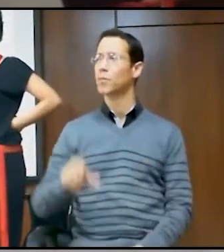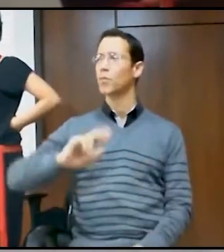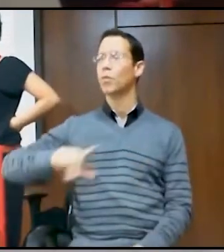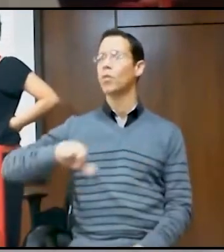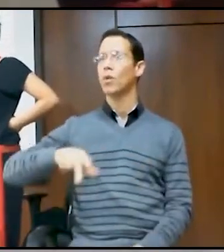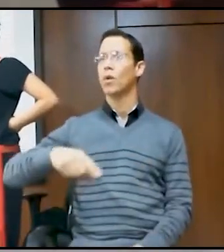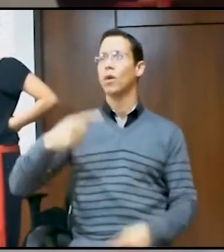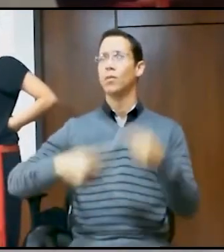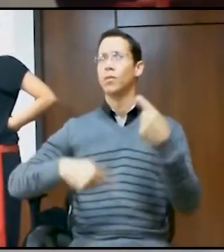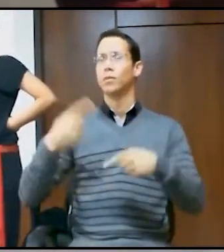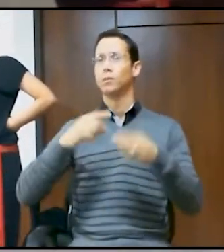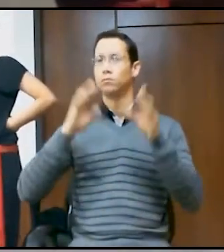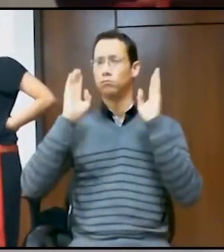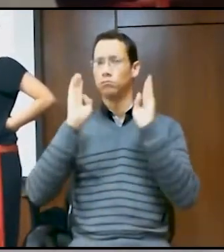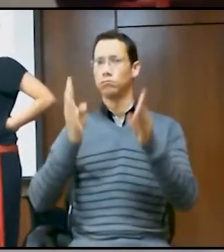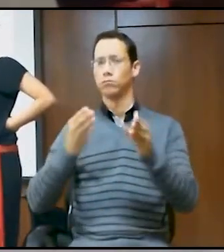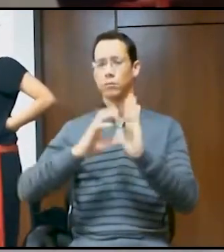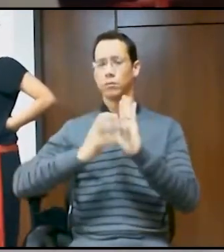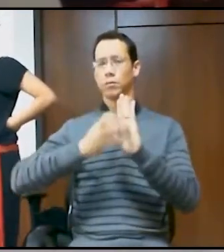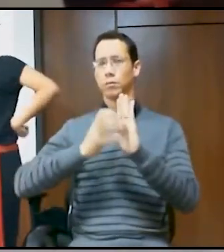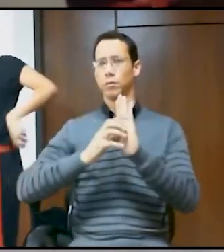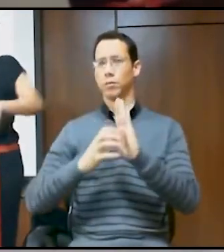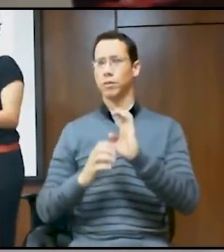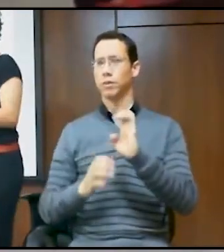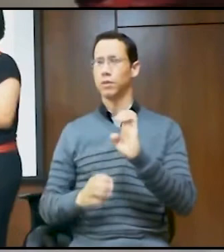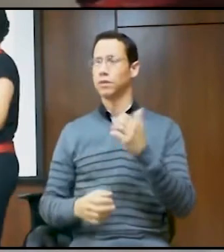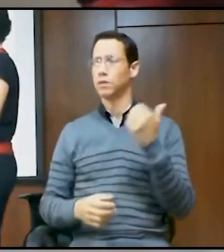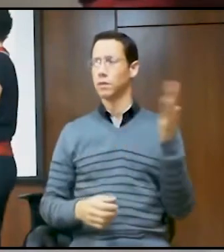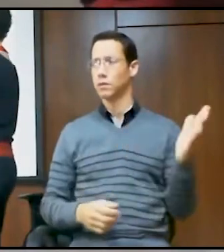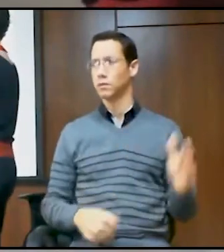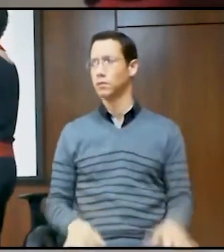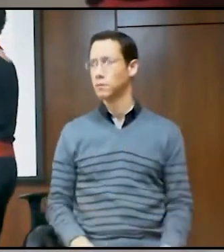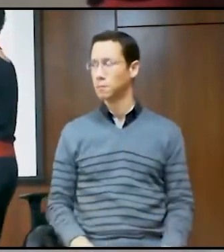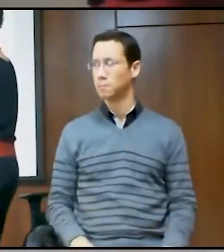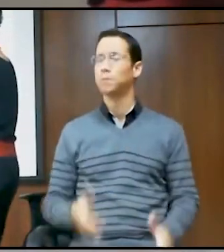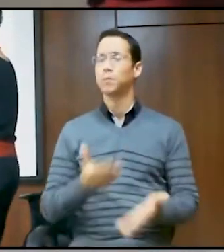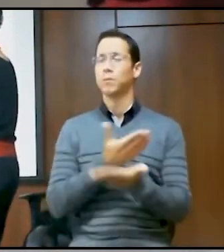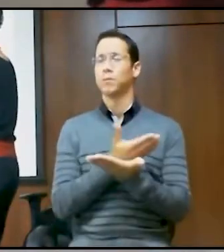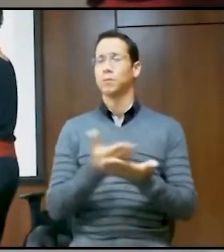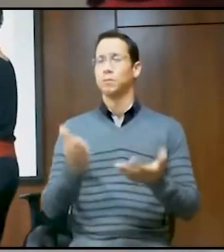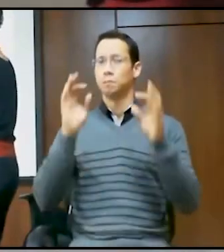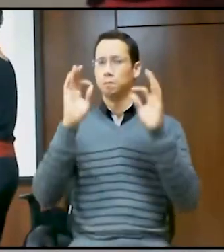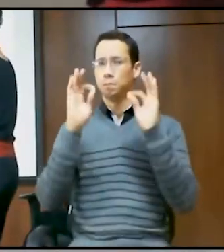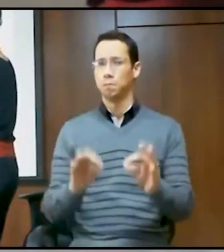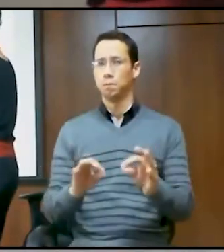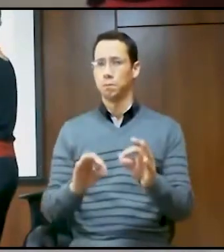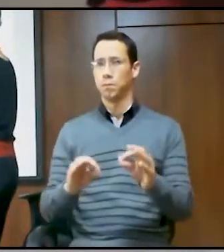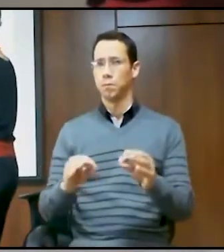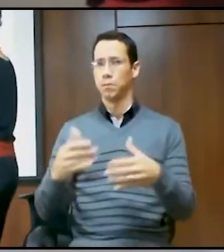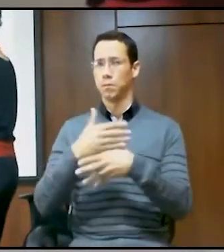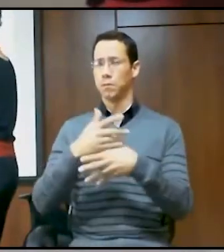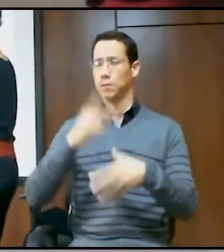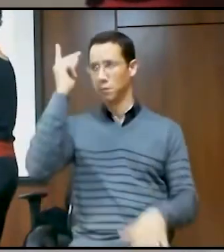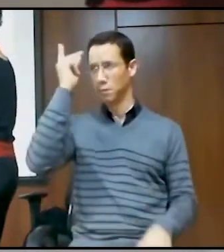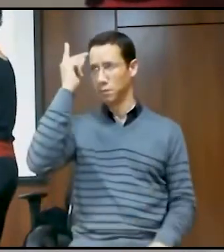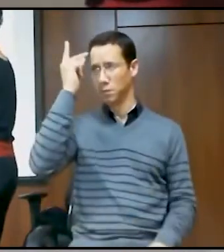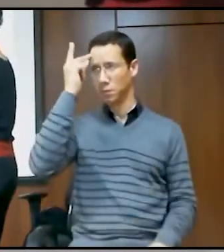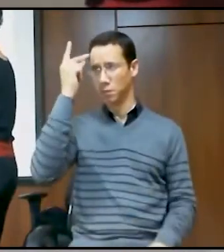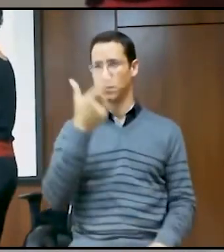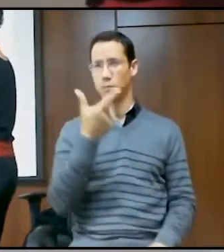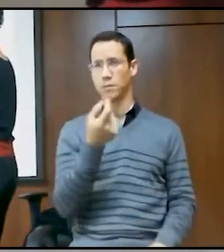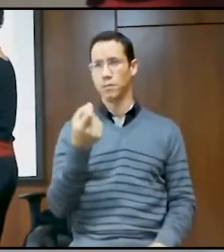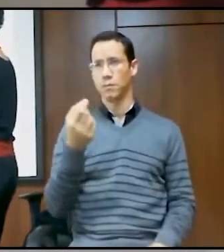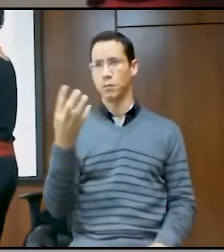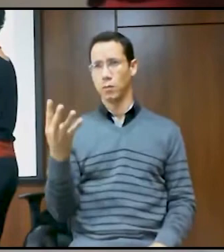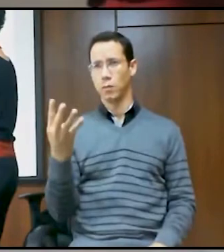política estritamente dos partidos de esquerda, como ele começou realmente na cidade de São Paulo, em 2004, com o